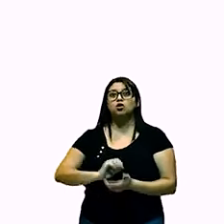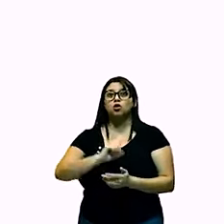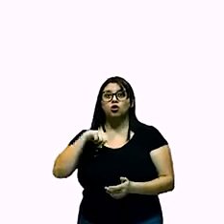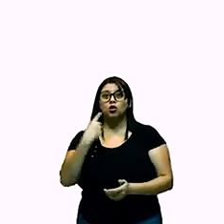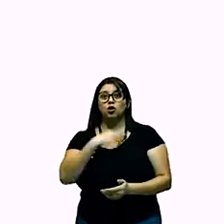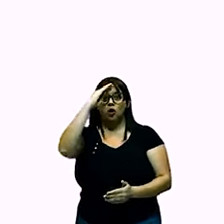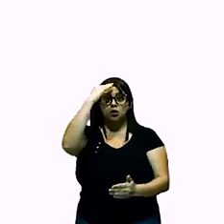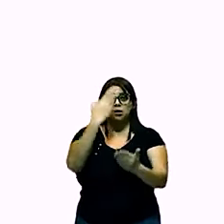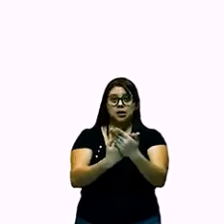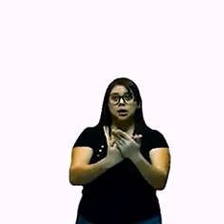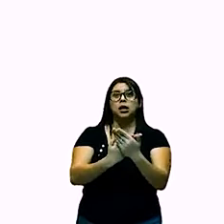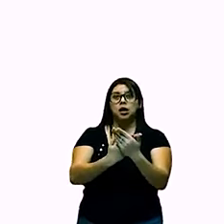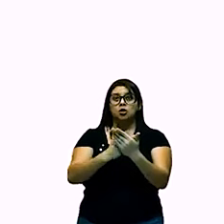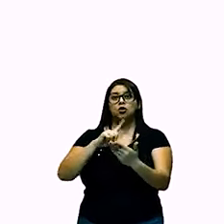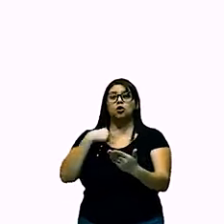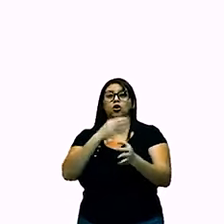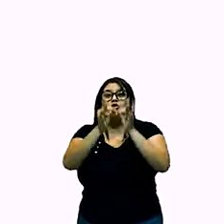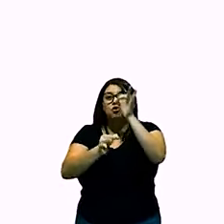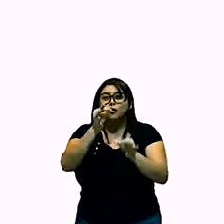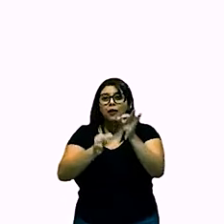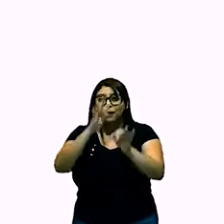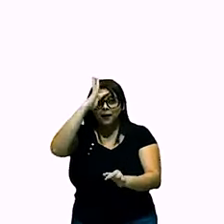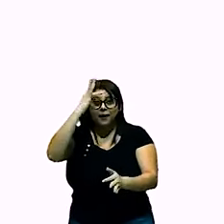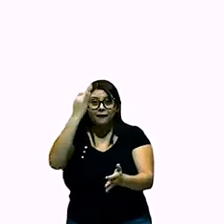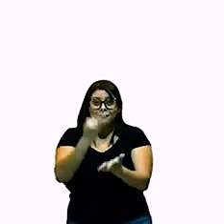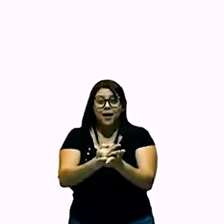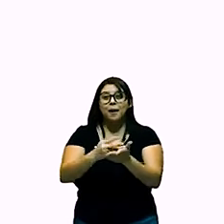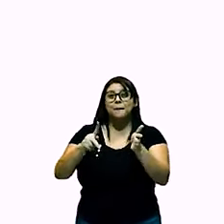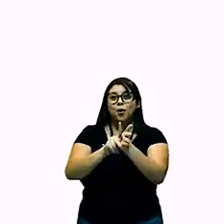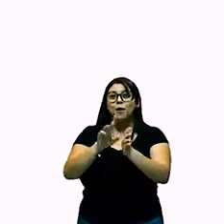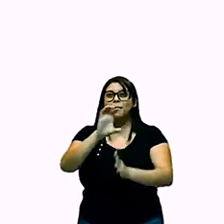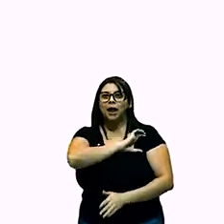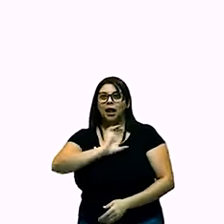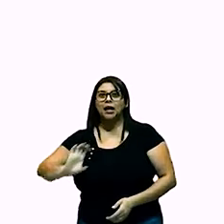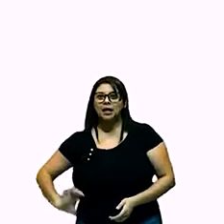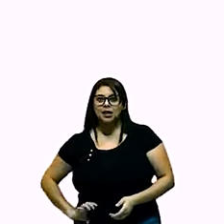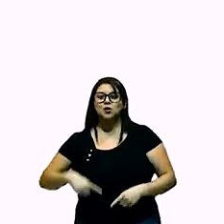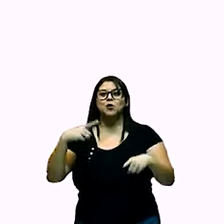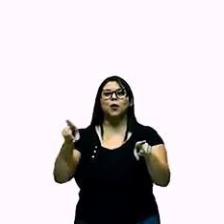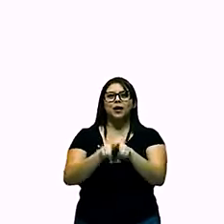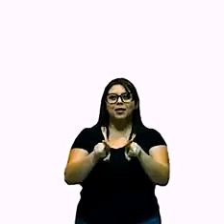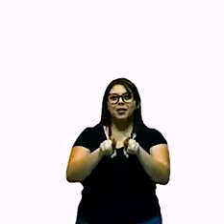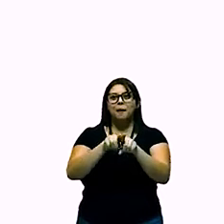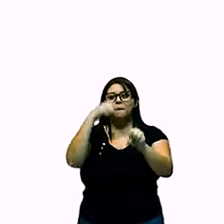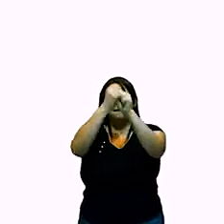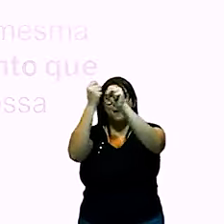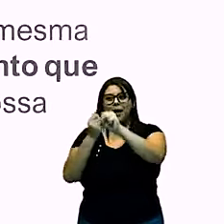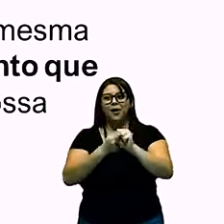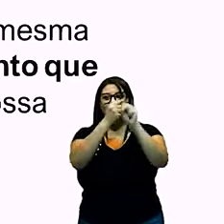justificados pela fé em Cristo, e não por obras da lei, pois por obra da lei ninguém